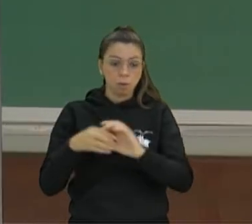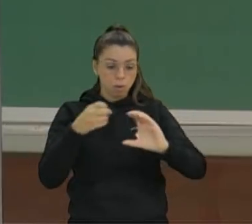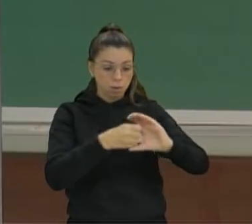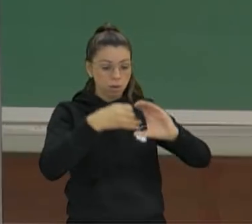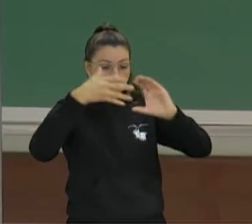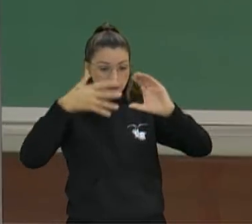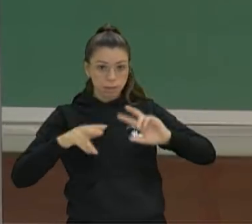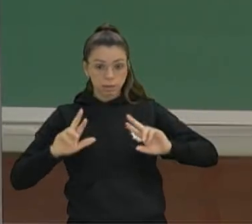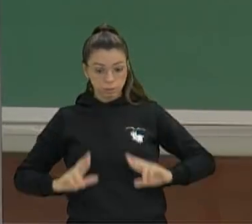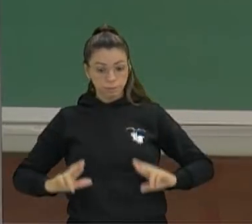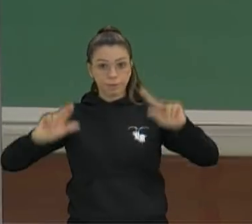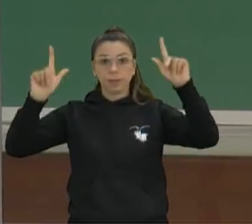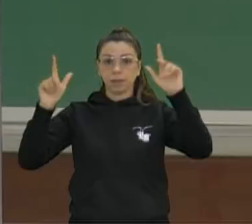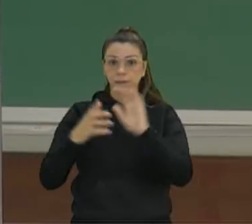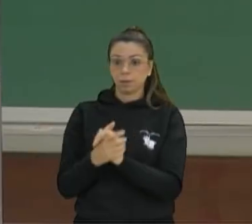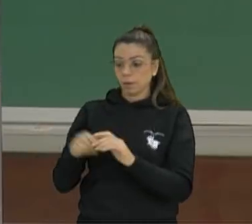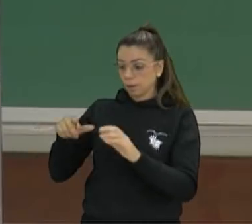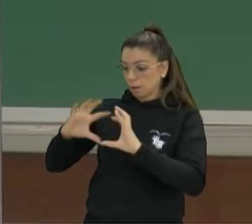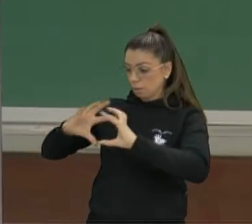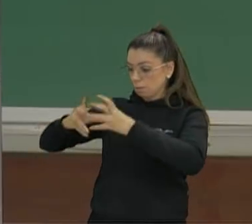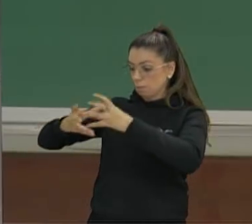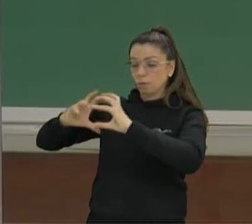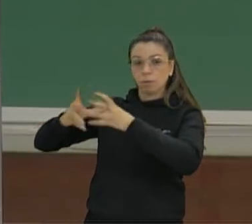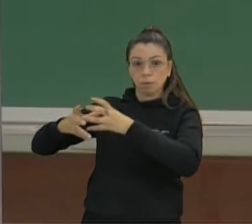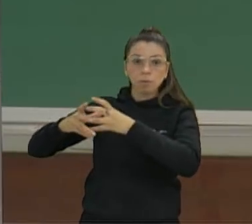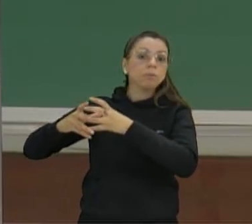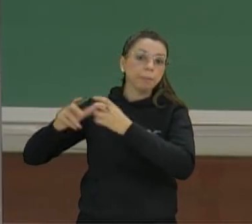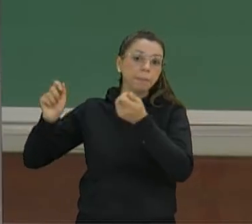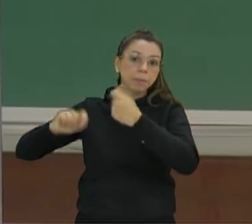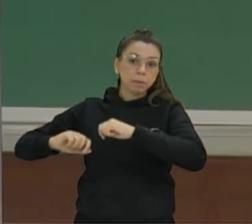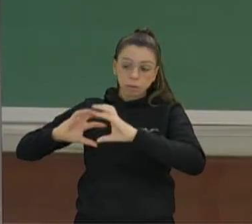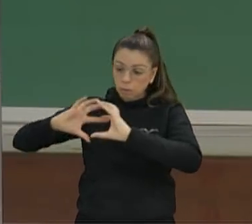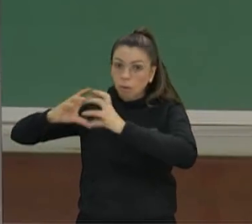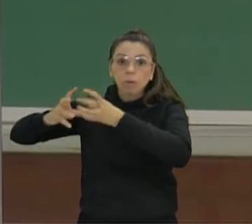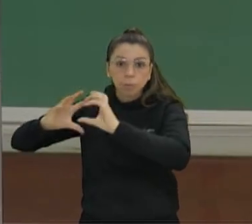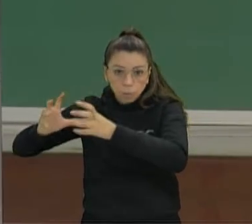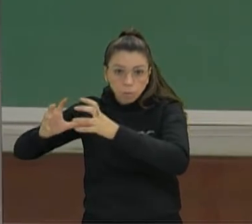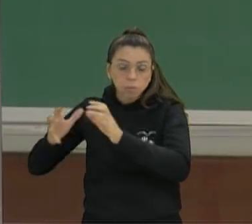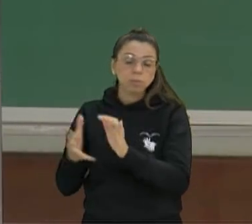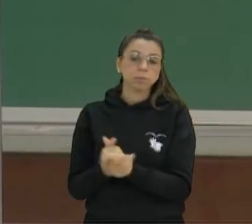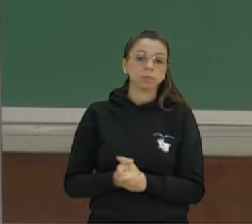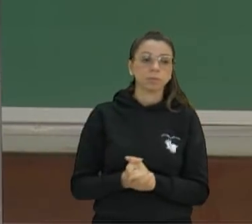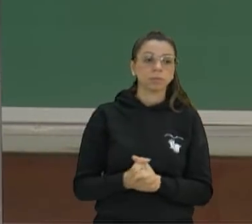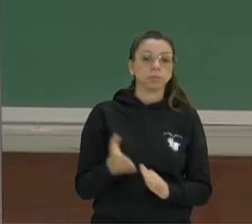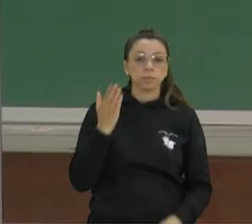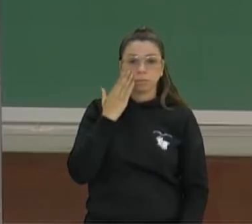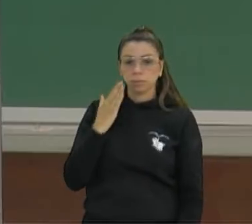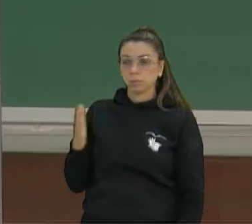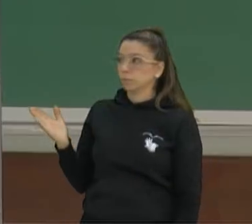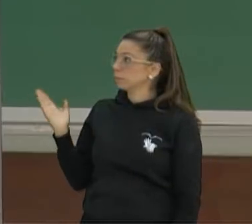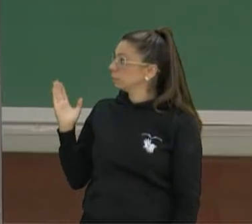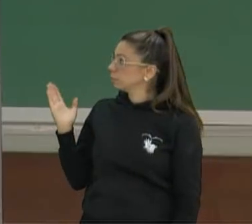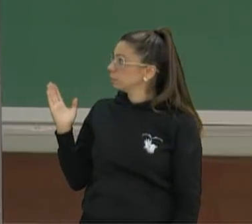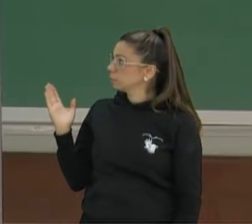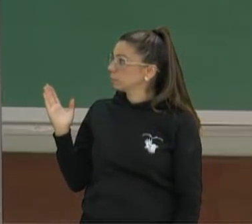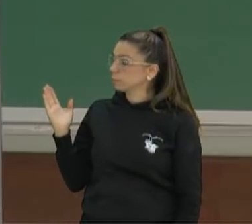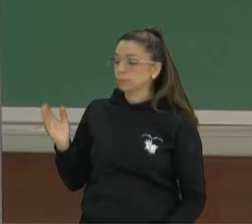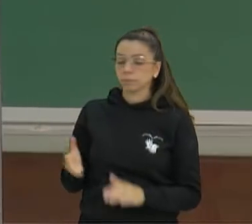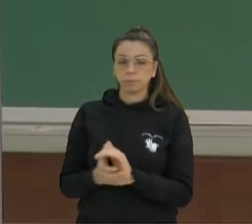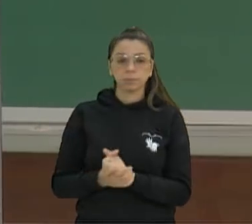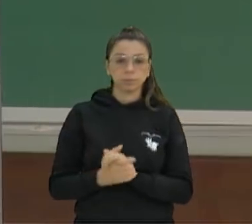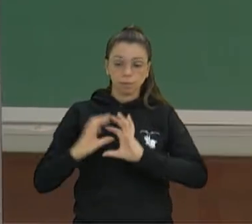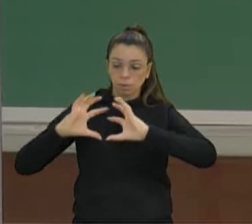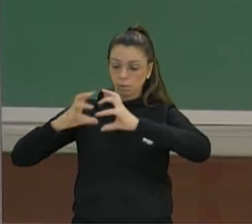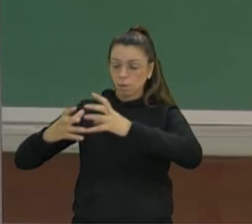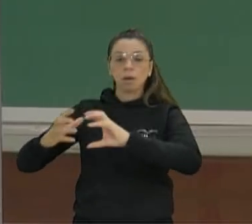que ele role em alguma posição e que ele tenha naturalmente parte arredondada, certo? Então, está aqui os nossos sólidos geométricos. Os corpos redondos mais